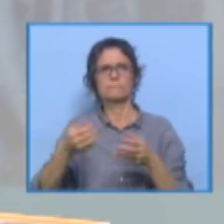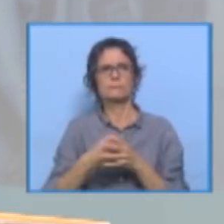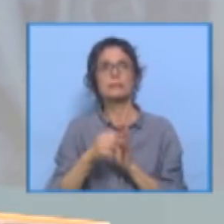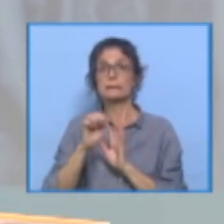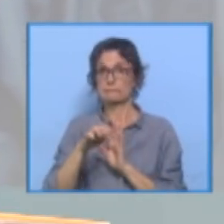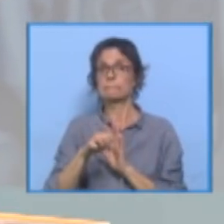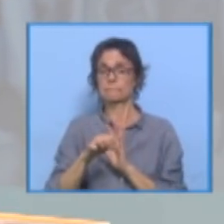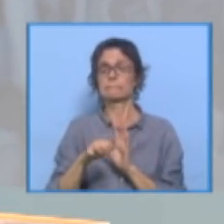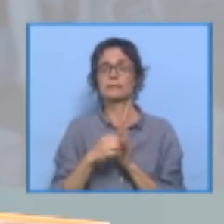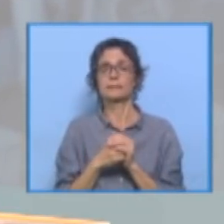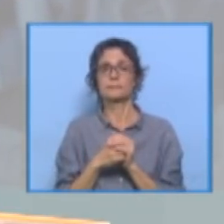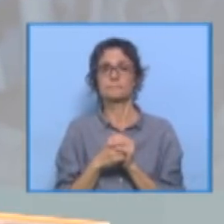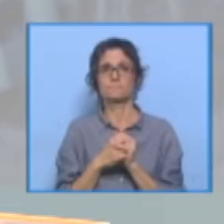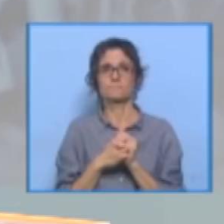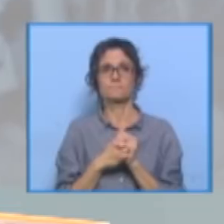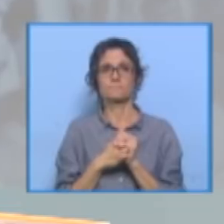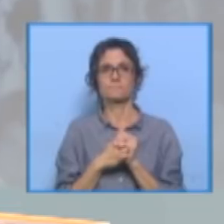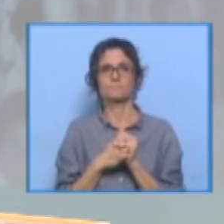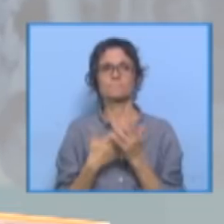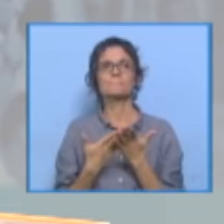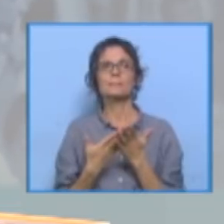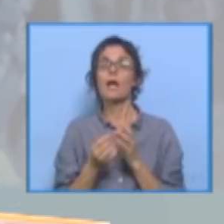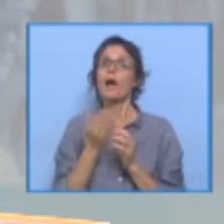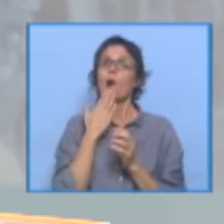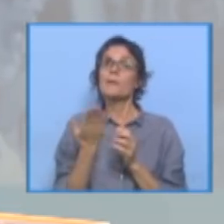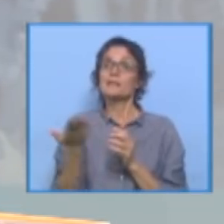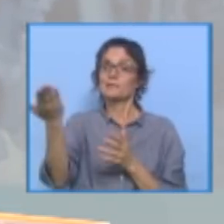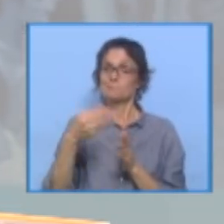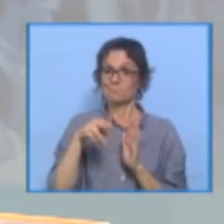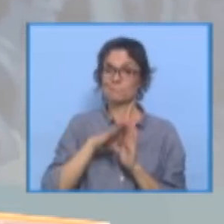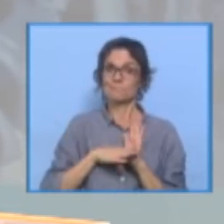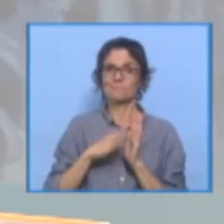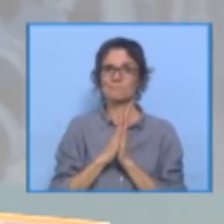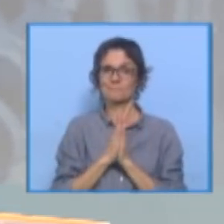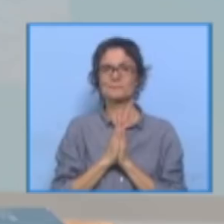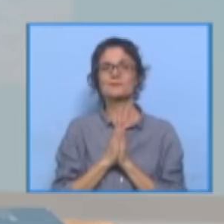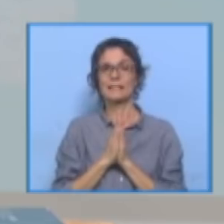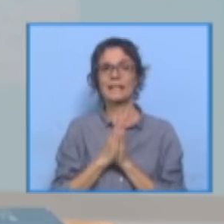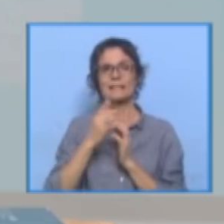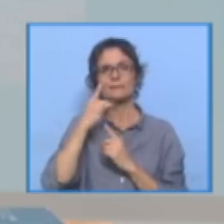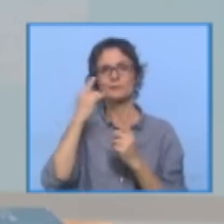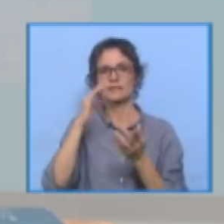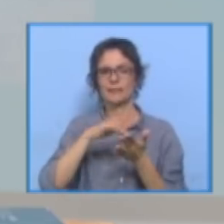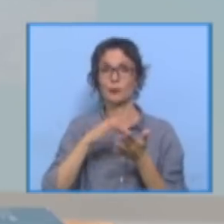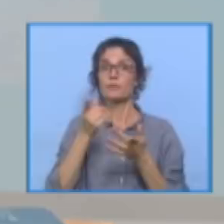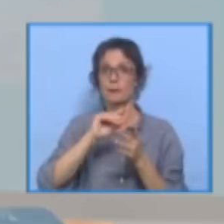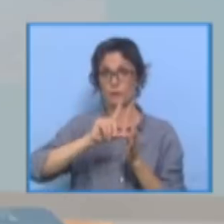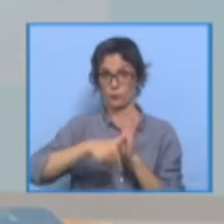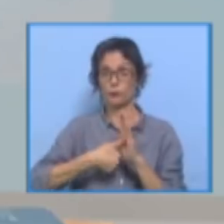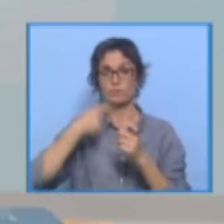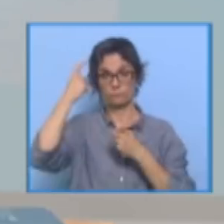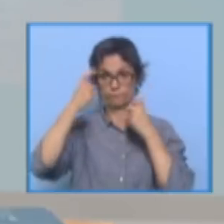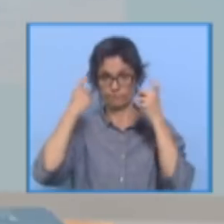acesso de todo o público. Padre Miguel, muito obrigado por ter estado aqui no programa Eclésia a apresentar este livro e o projeto em torno da